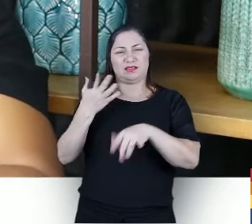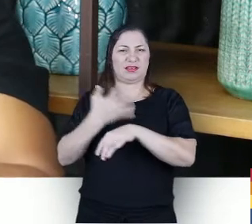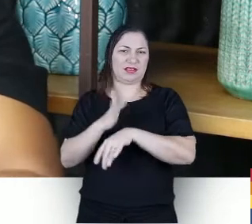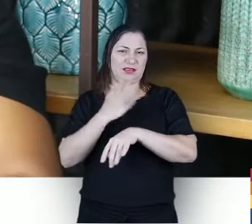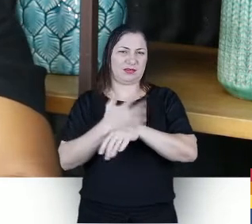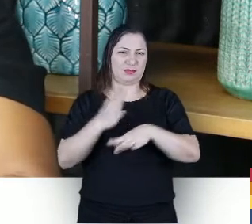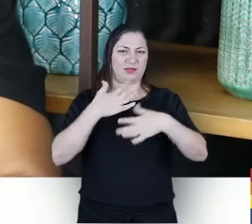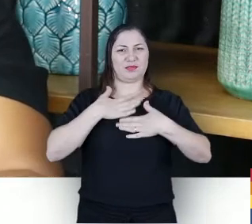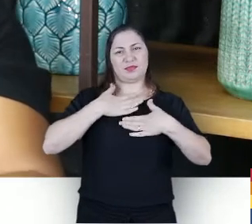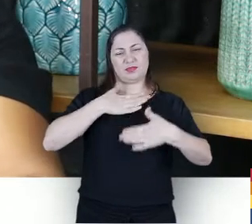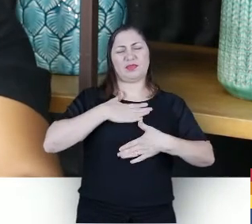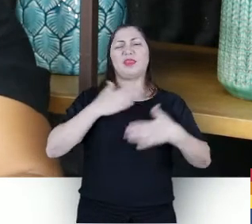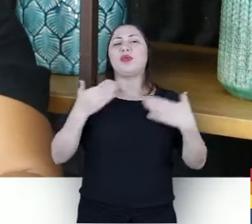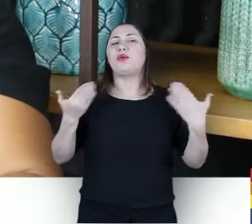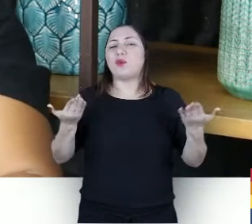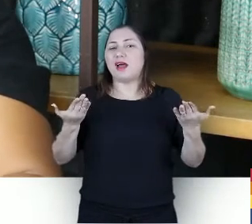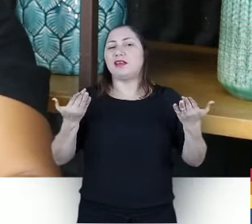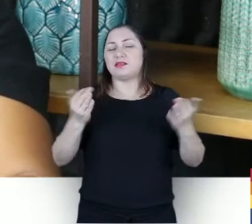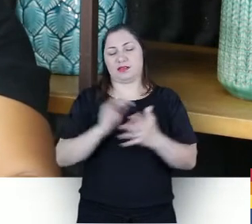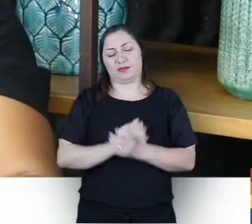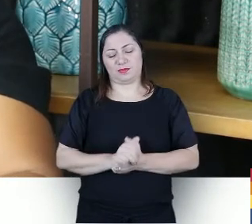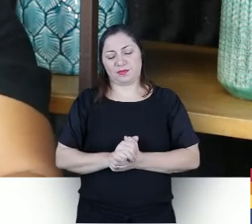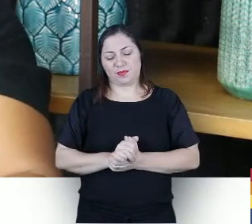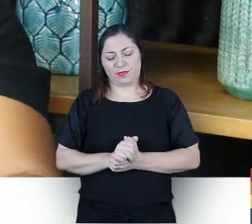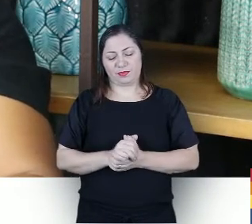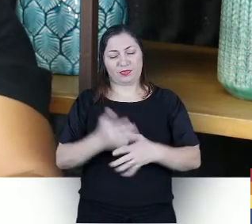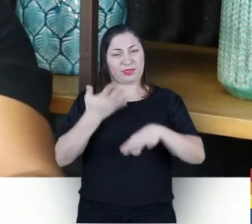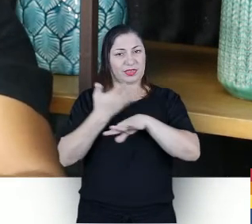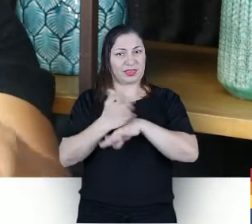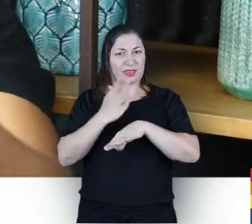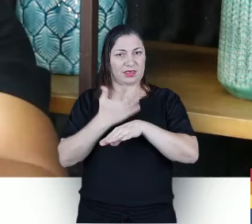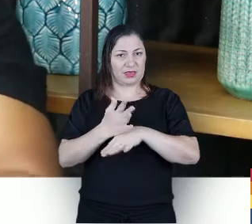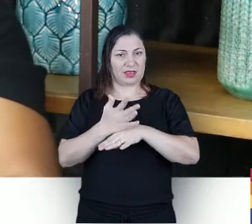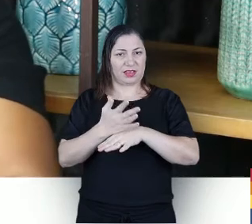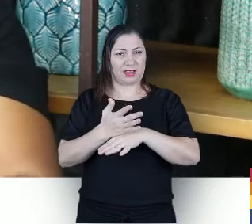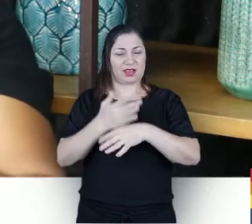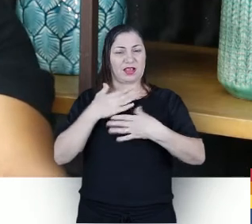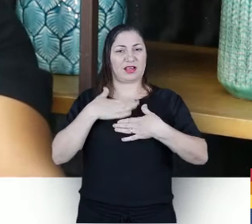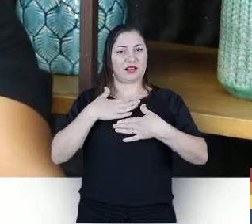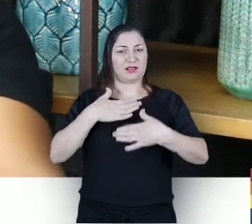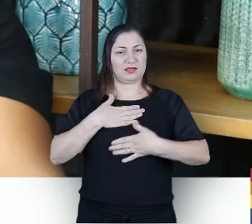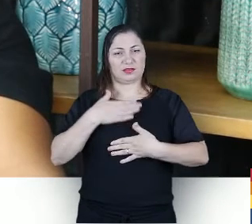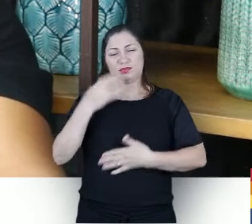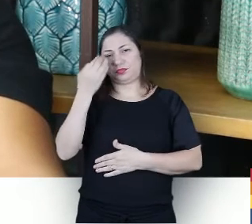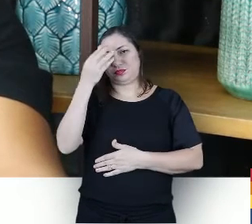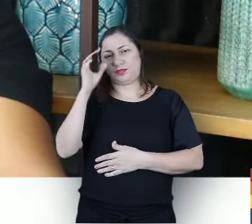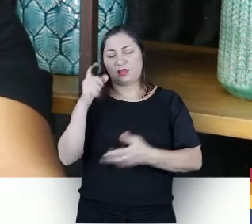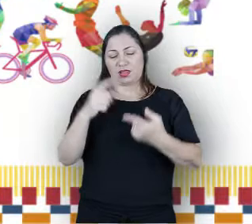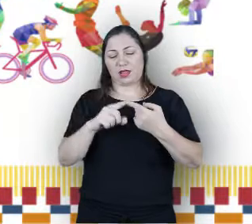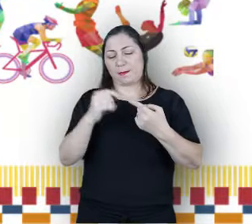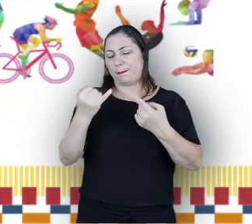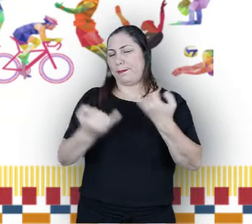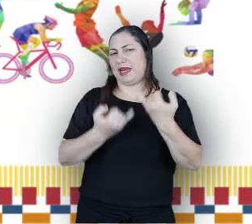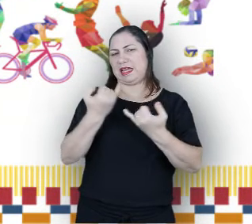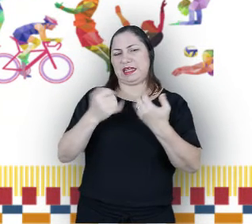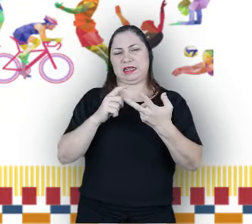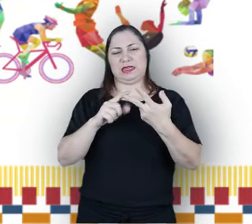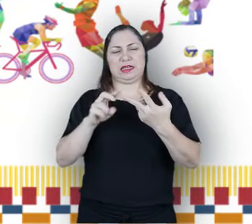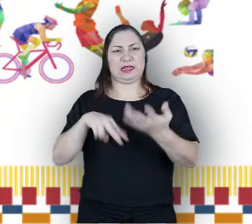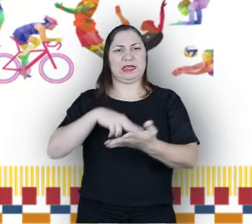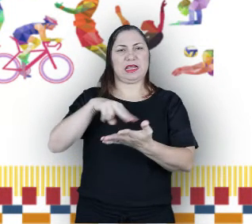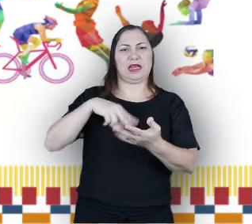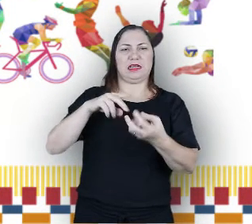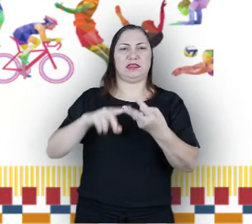pela diversidade, né, e modos de vivenciar e significar essas práticas corporais. Quais práticas,